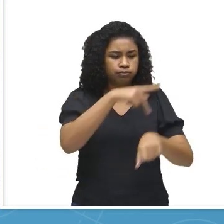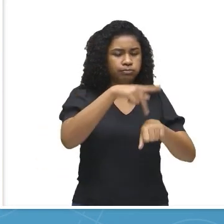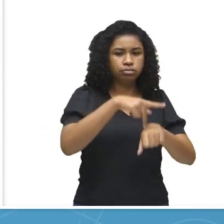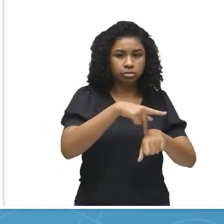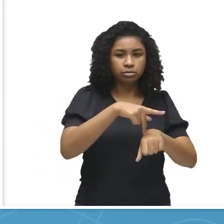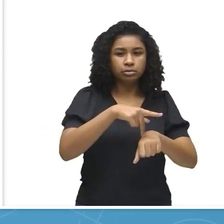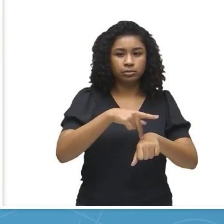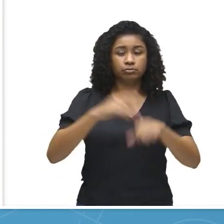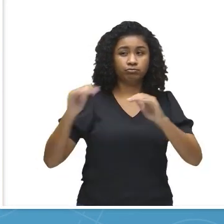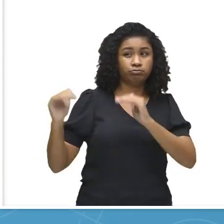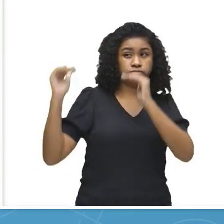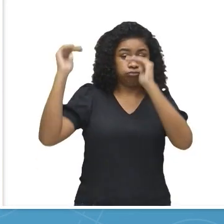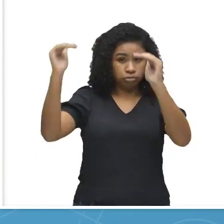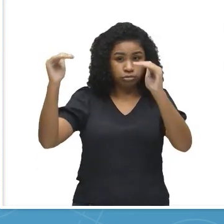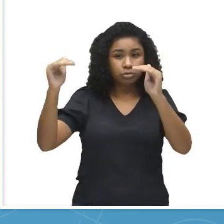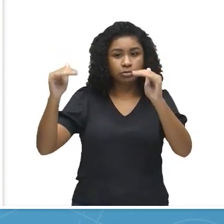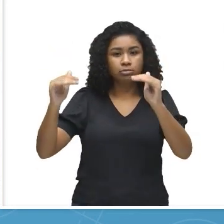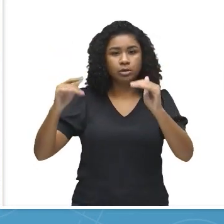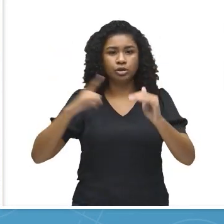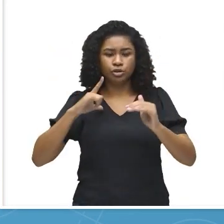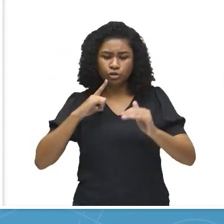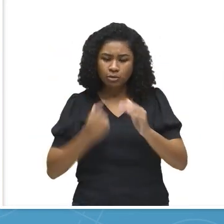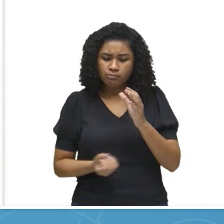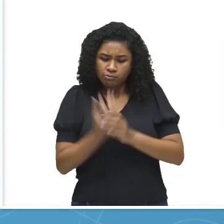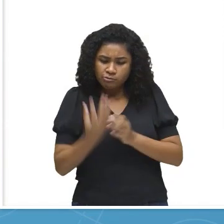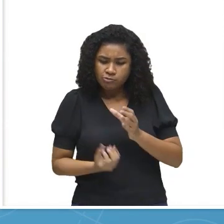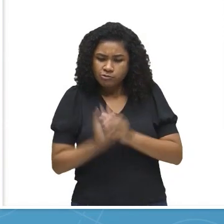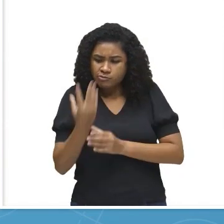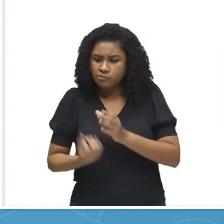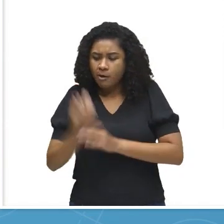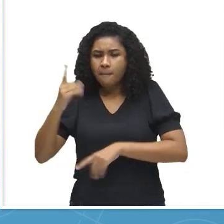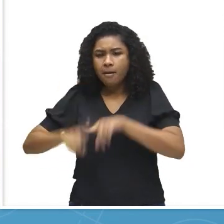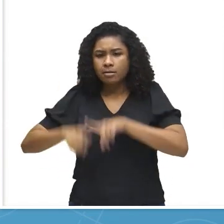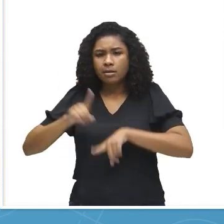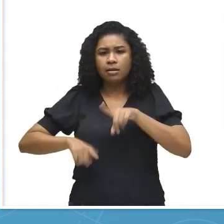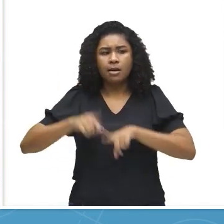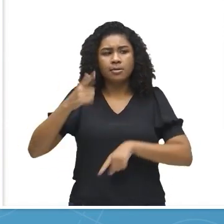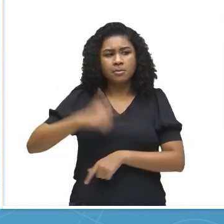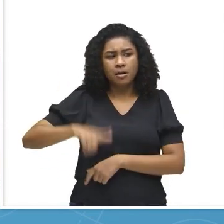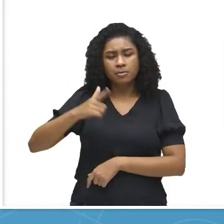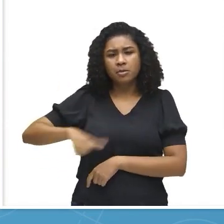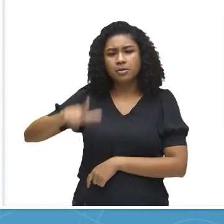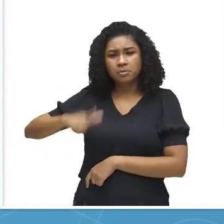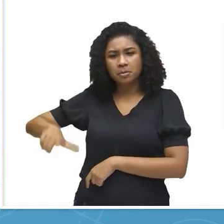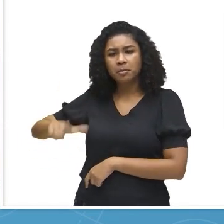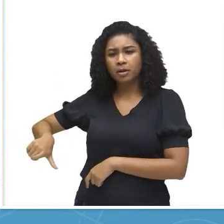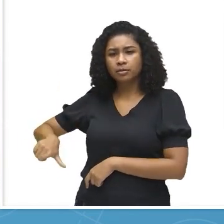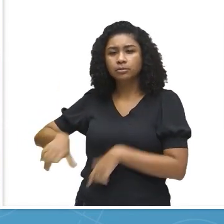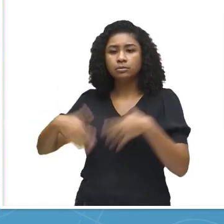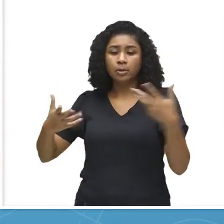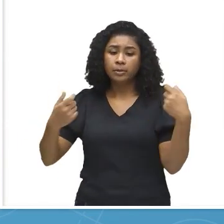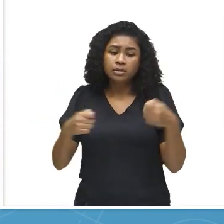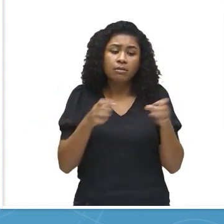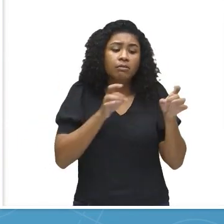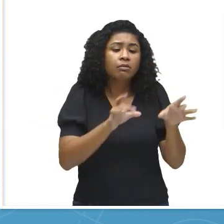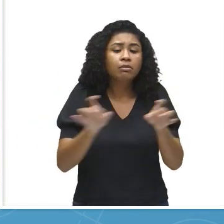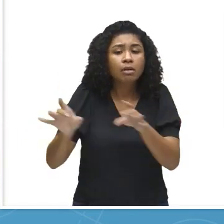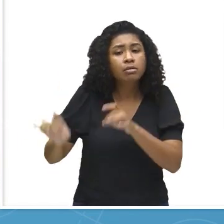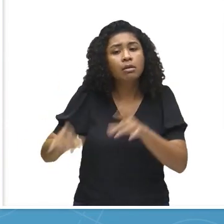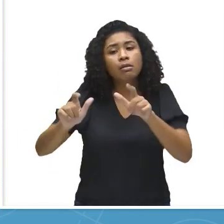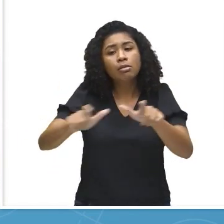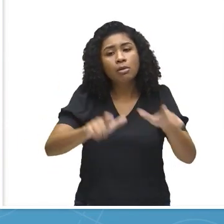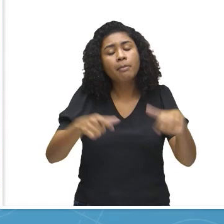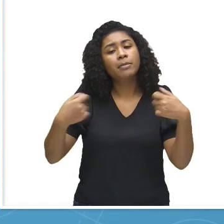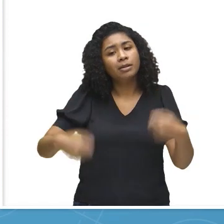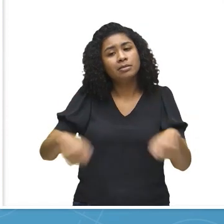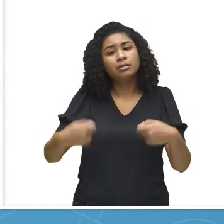essencial que se busque matéria-prima para produzir esses materiais, esses produtos industrializados e principalmente uma mão